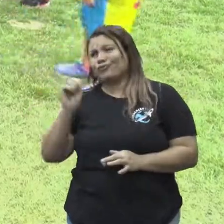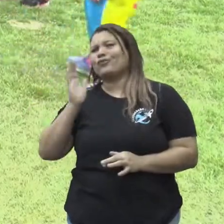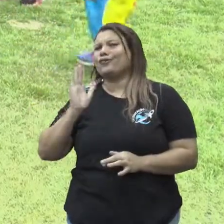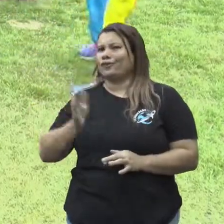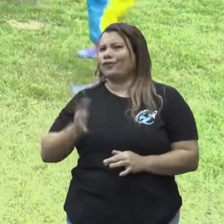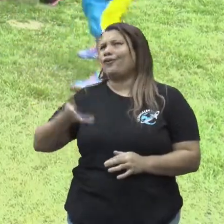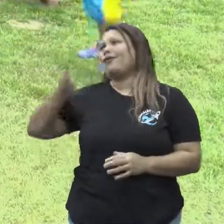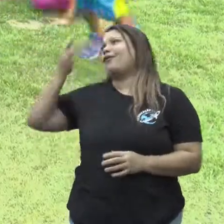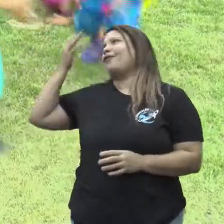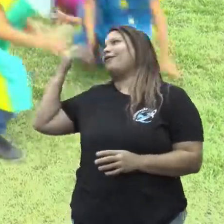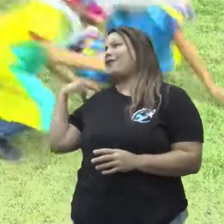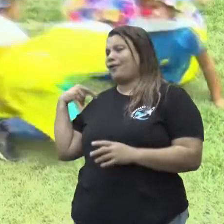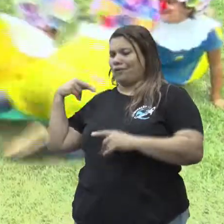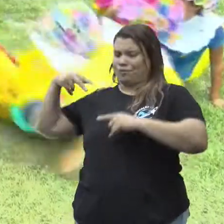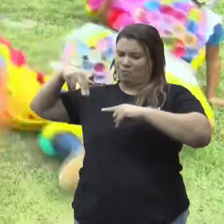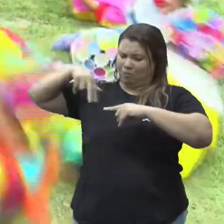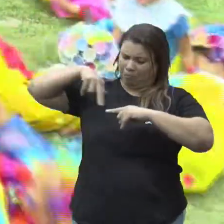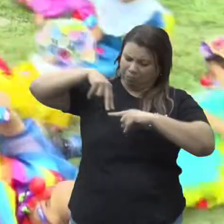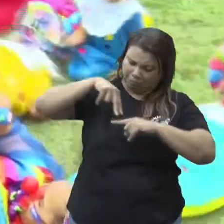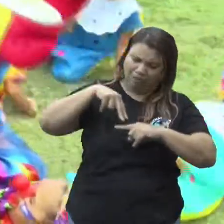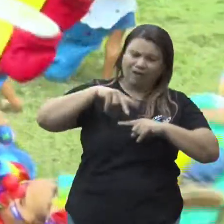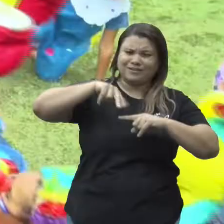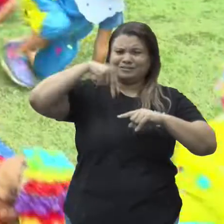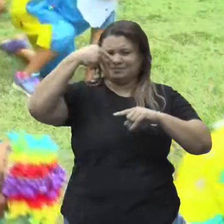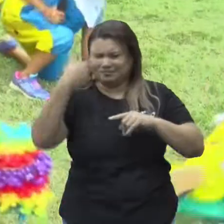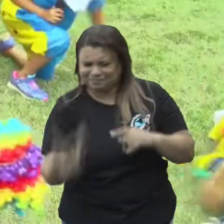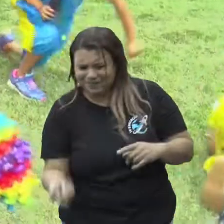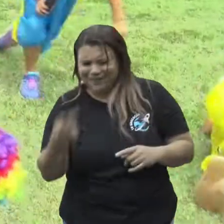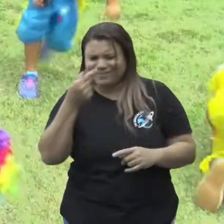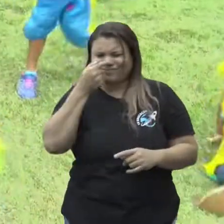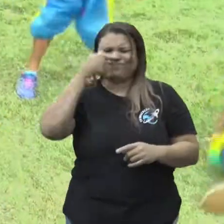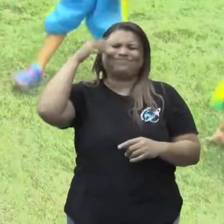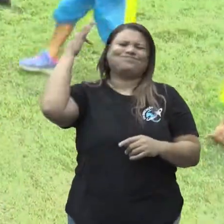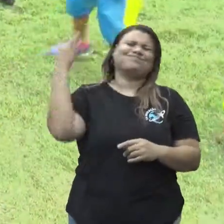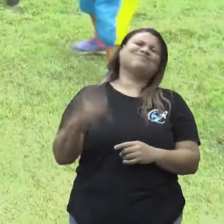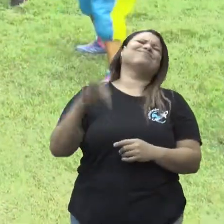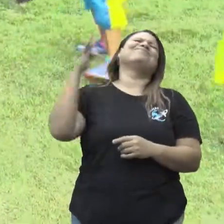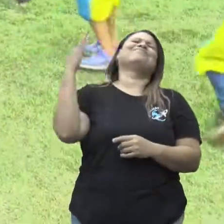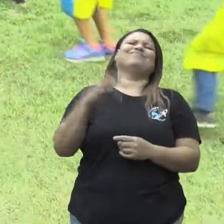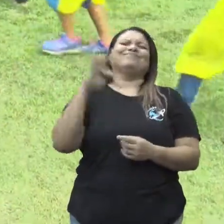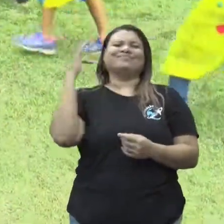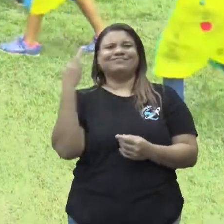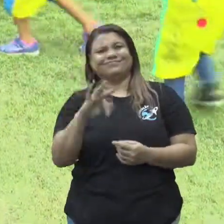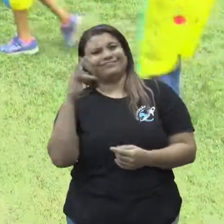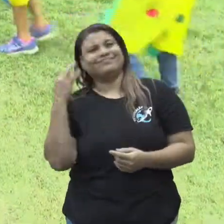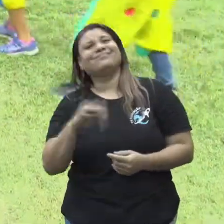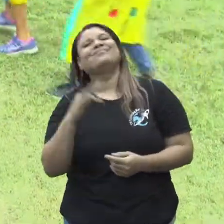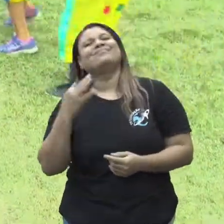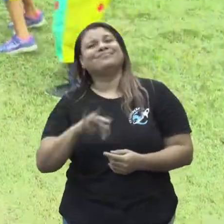fui trapezista, caí do trapézio e quebrei meu nariz.